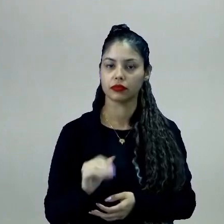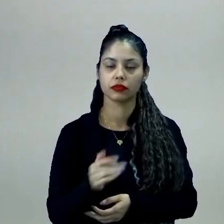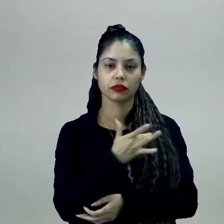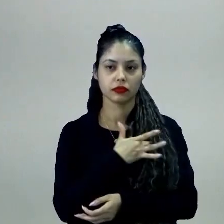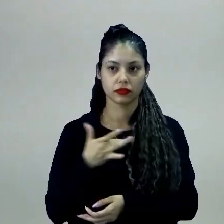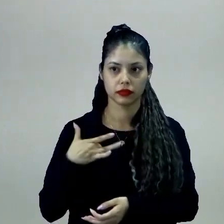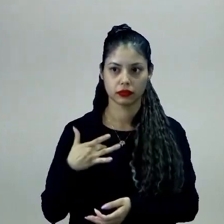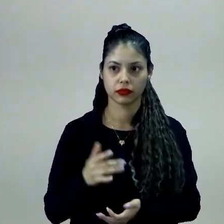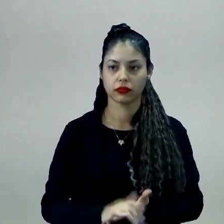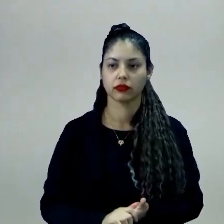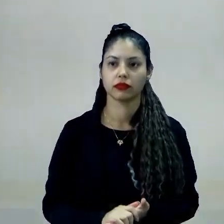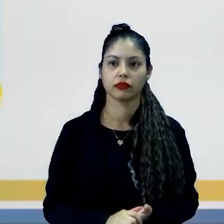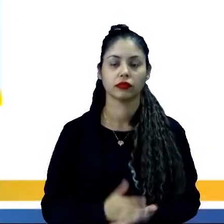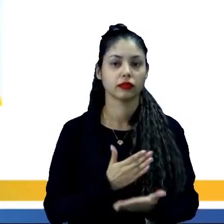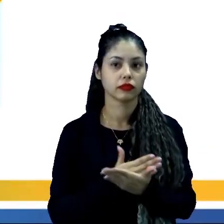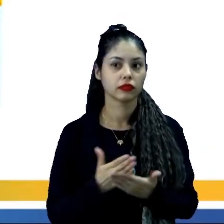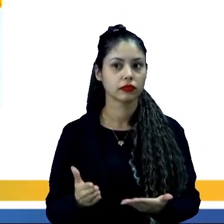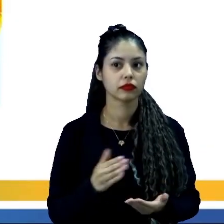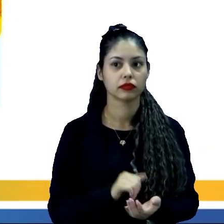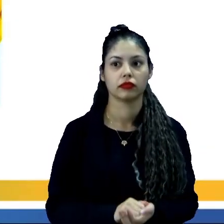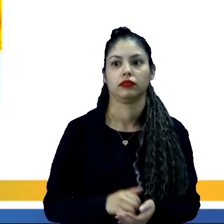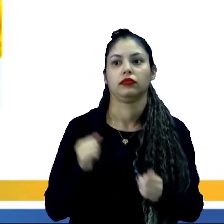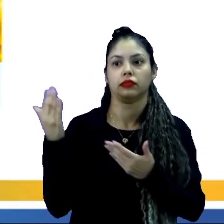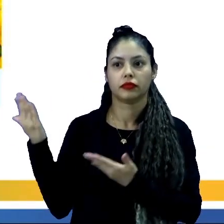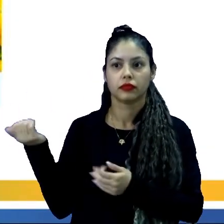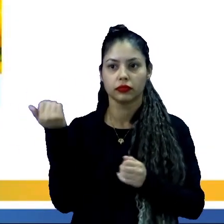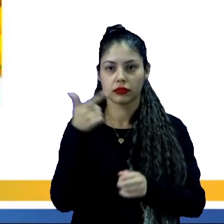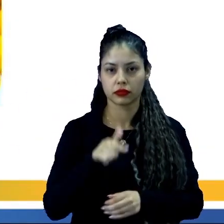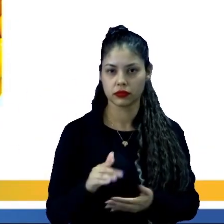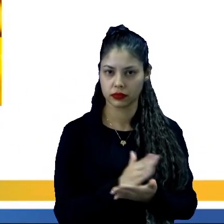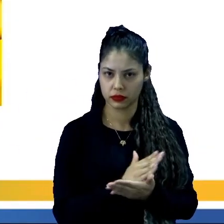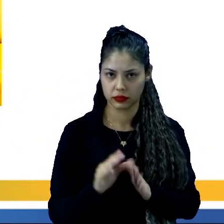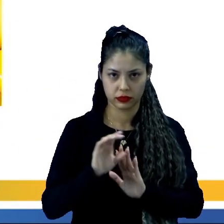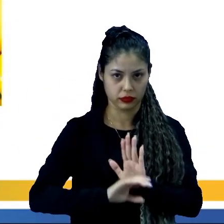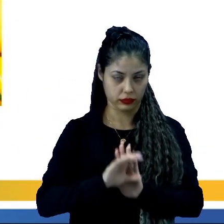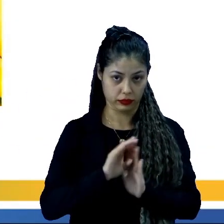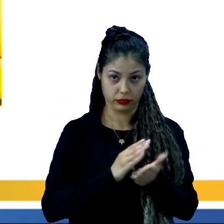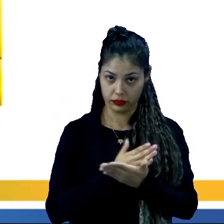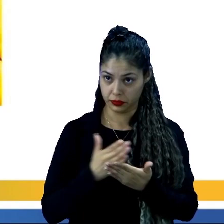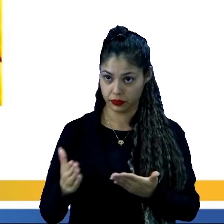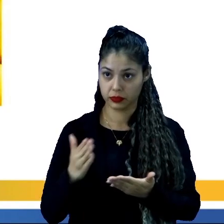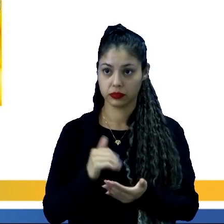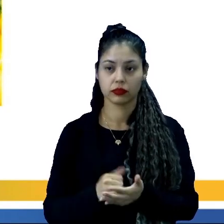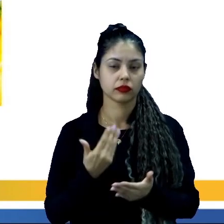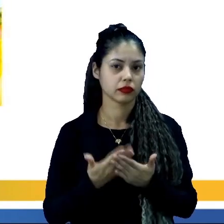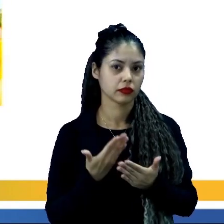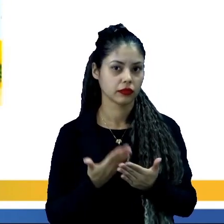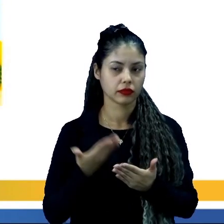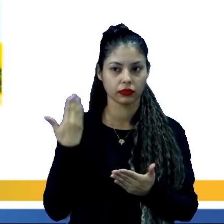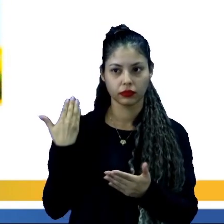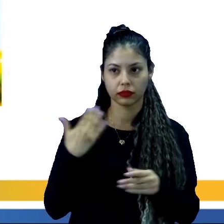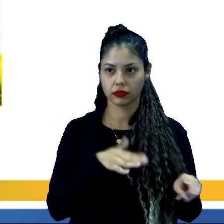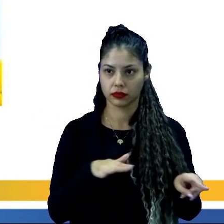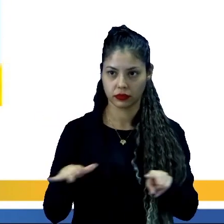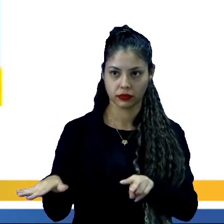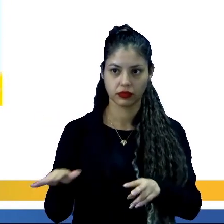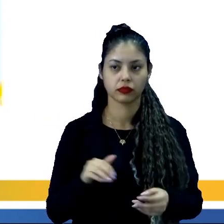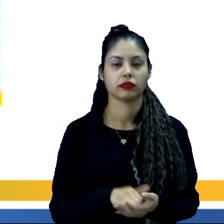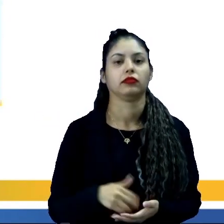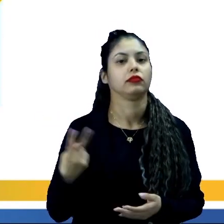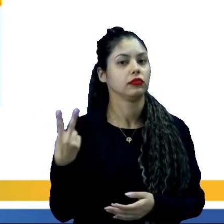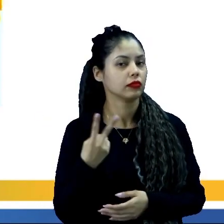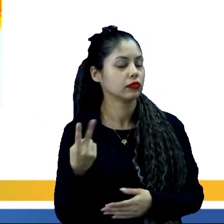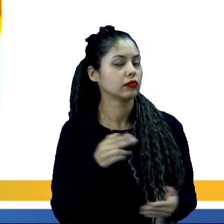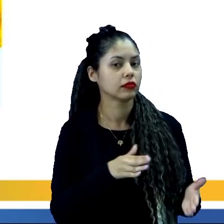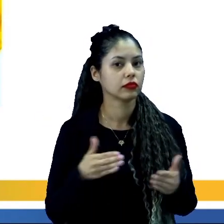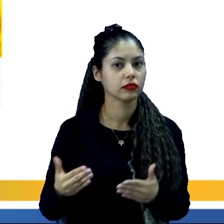e saúde. Então, para começar aqui, né, vamos rever alguns conceitos que a gente começou na semana passada e essa é a